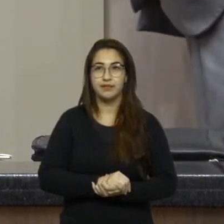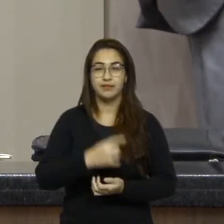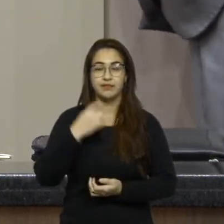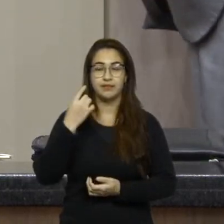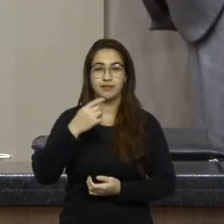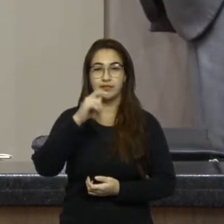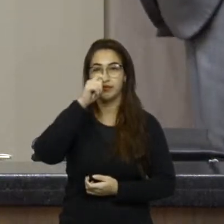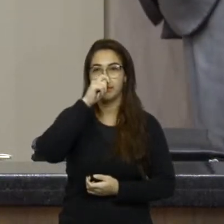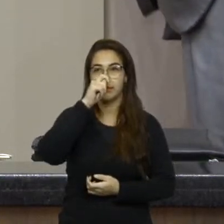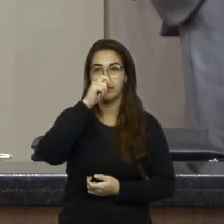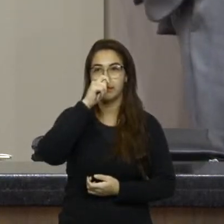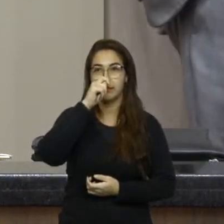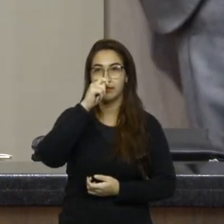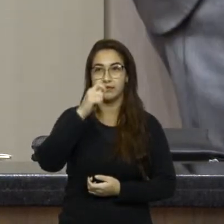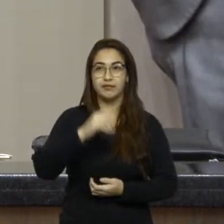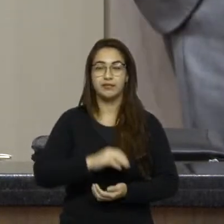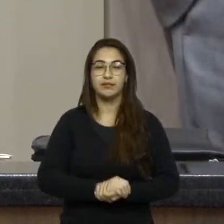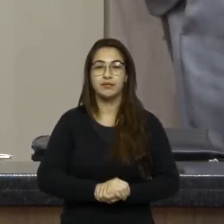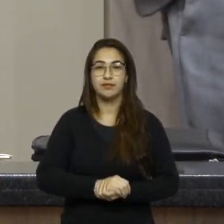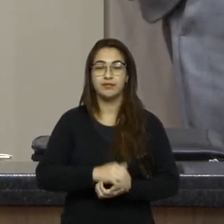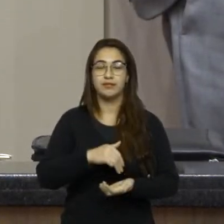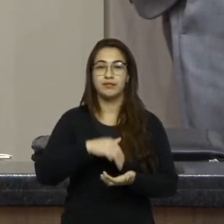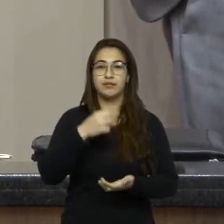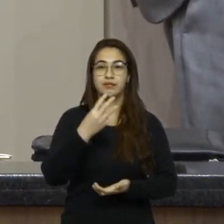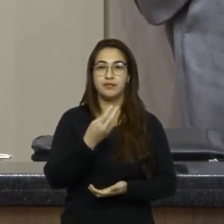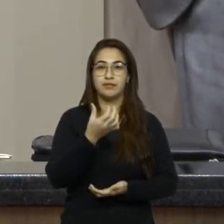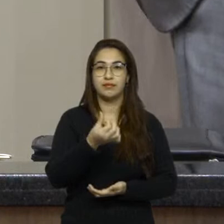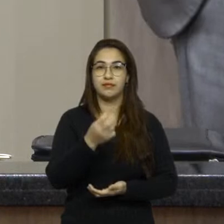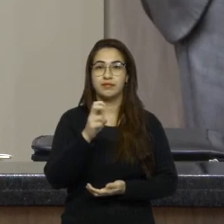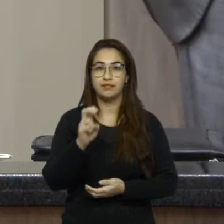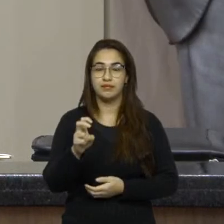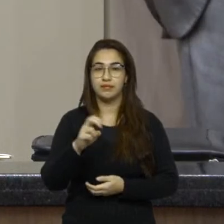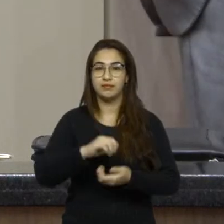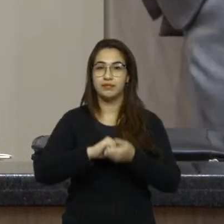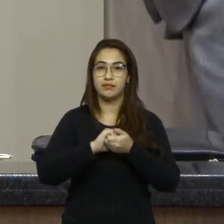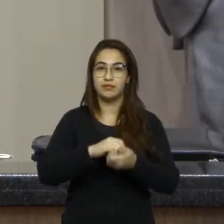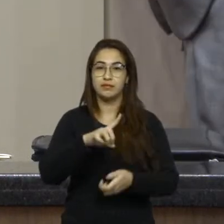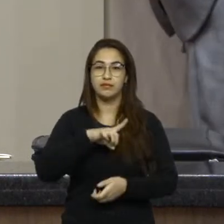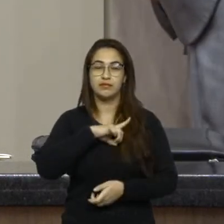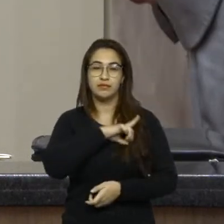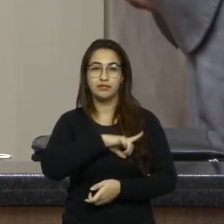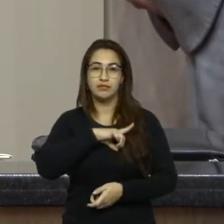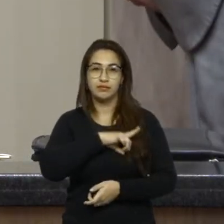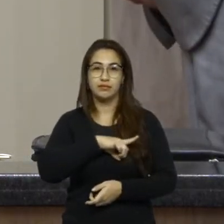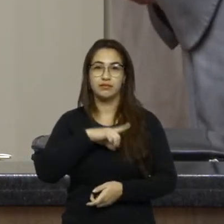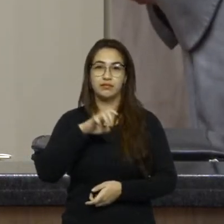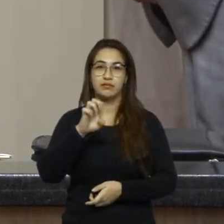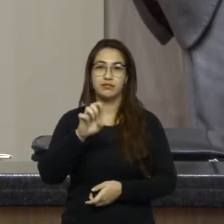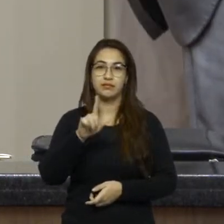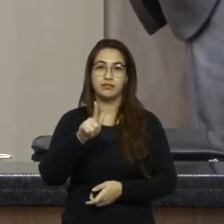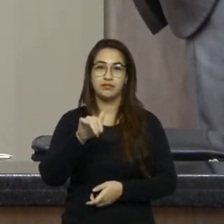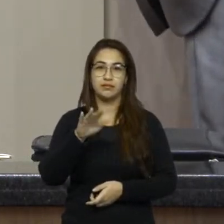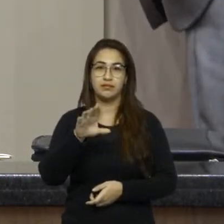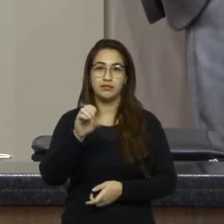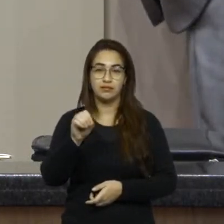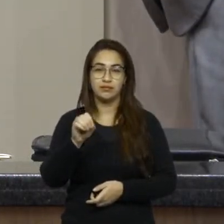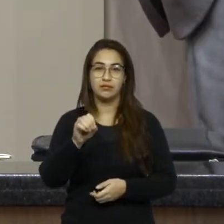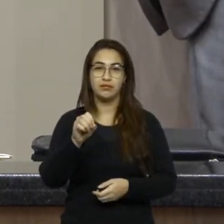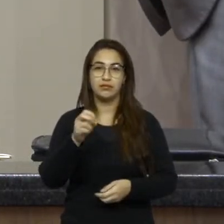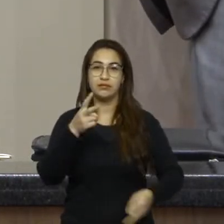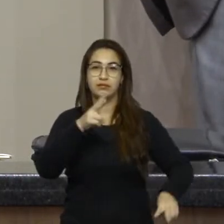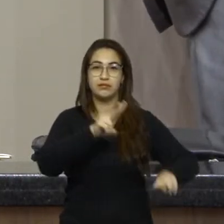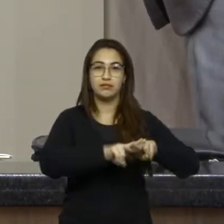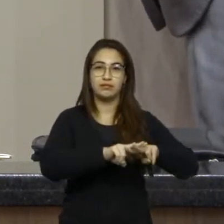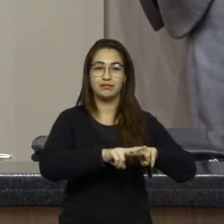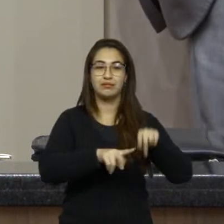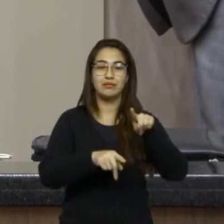Amin, moção 365, cumprimentando o delegado Egídio Ferrari pela prisão da pessoa que jogou um cão na lixeira.